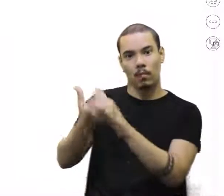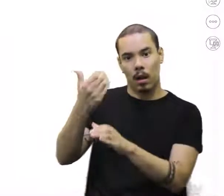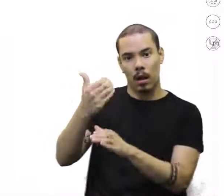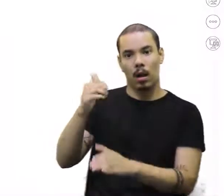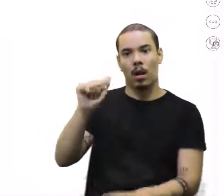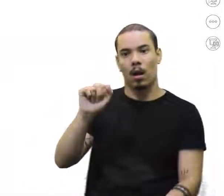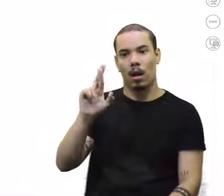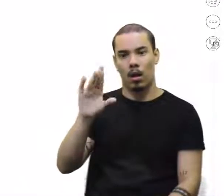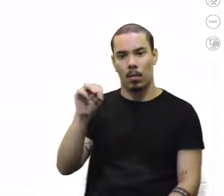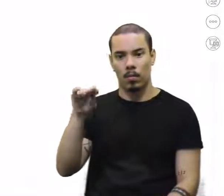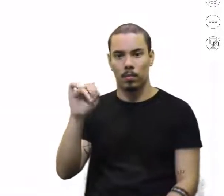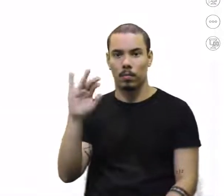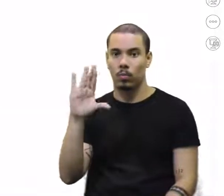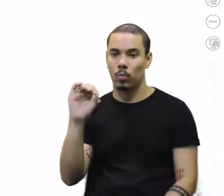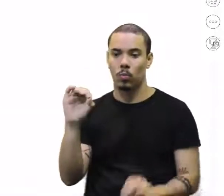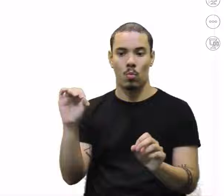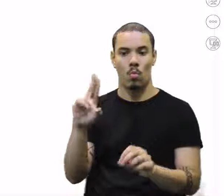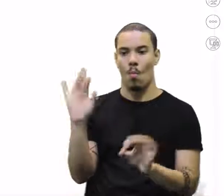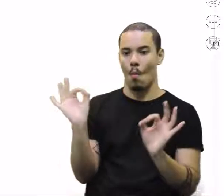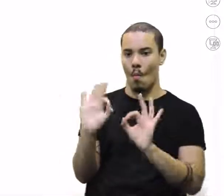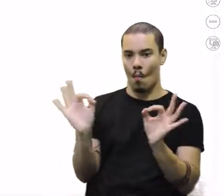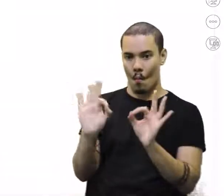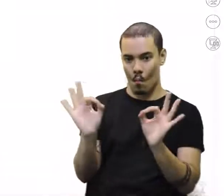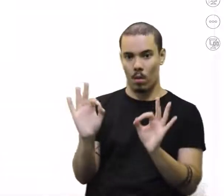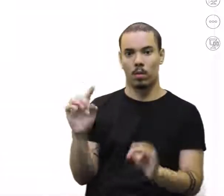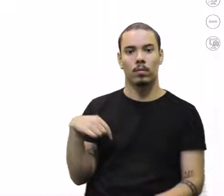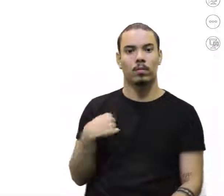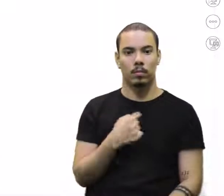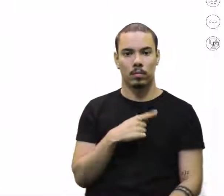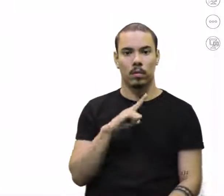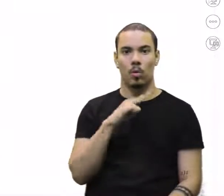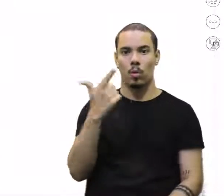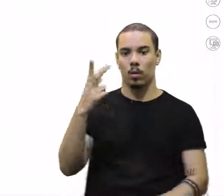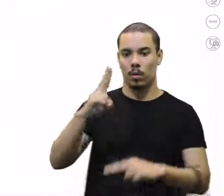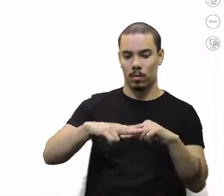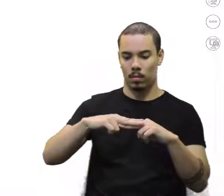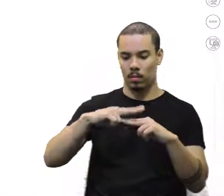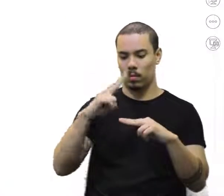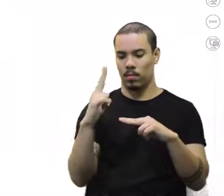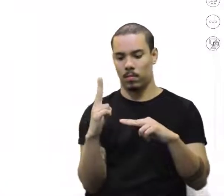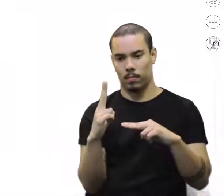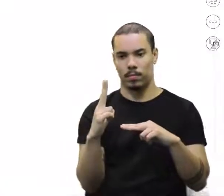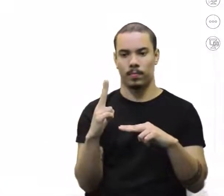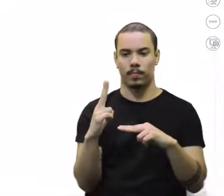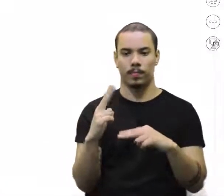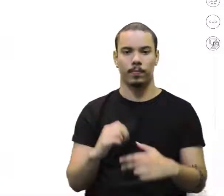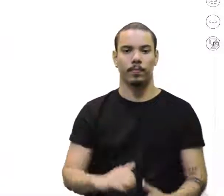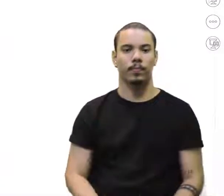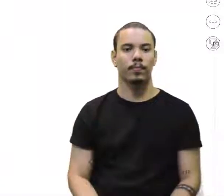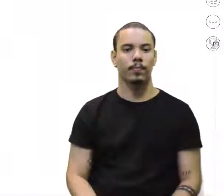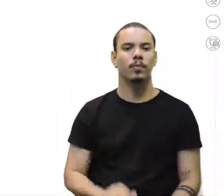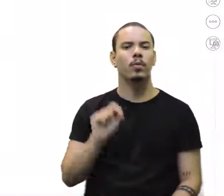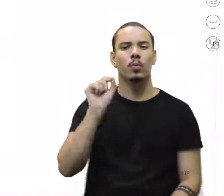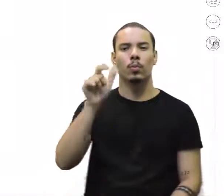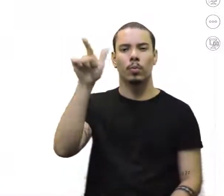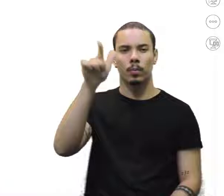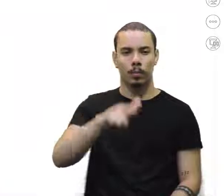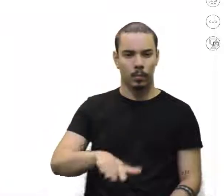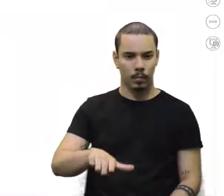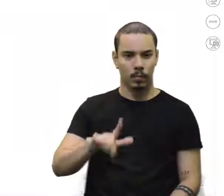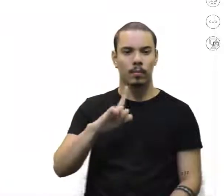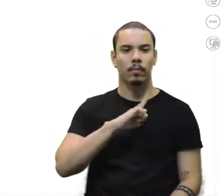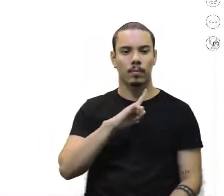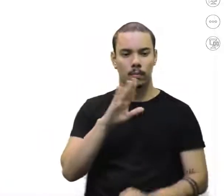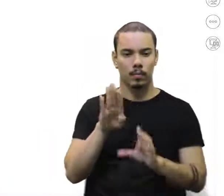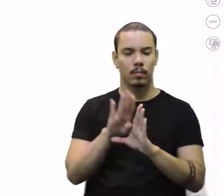ou não, e a outra parte da cadeia ela vai ter ali uma estrutura aberta. O que mais que nós temos? Nós